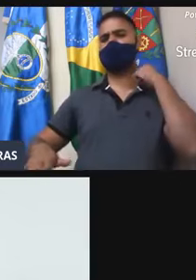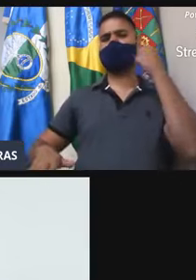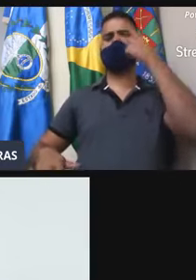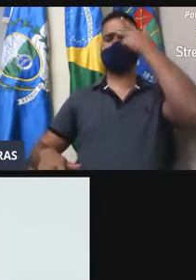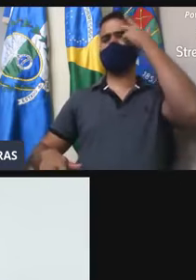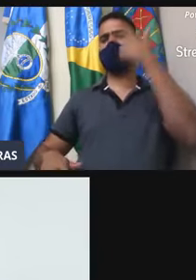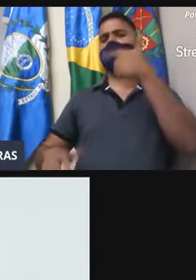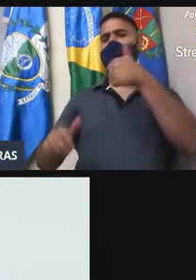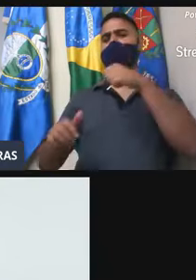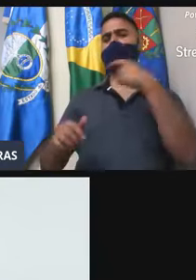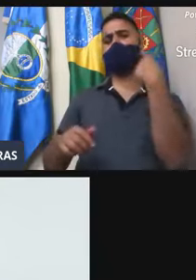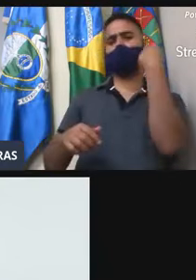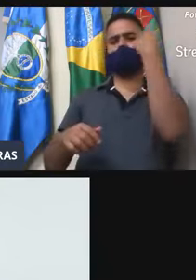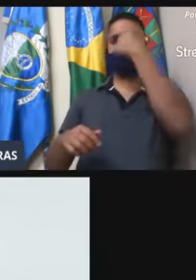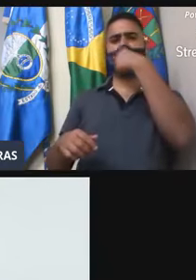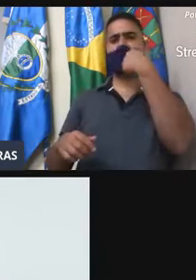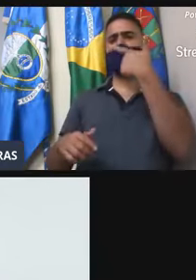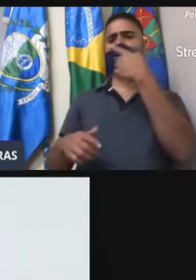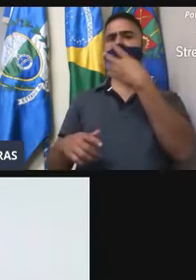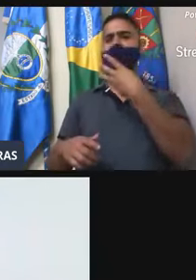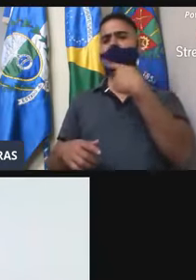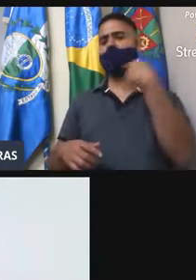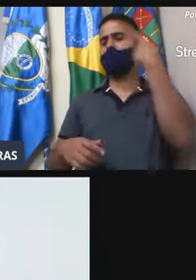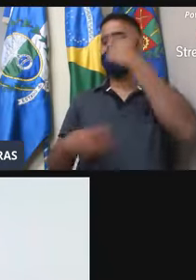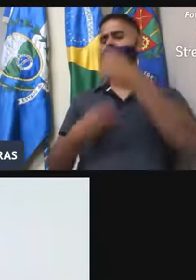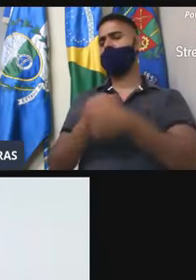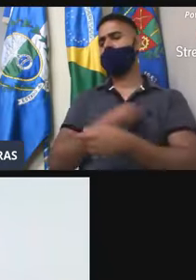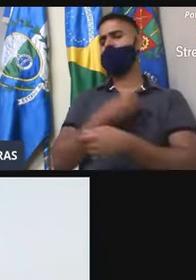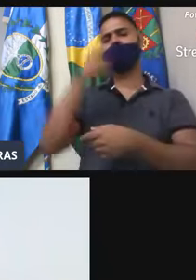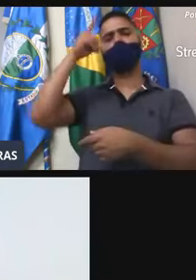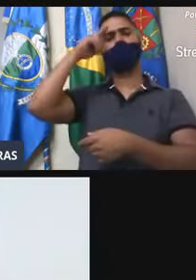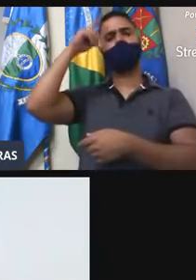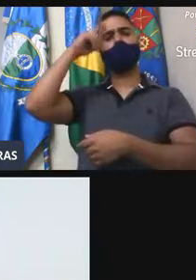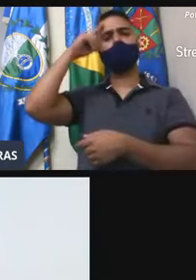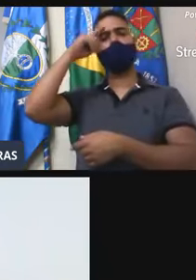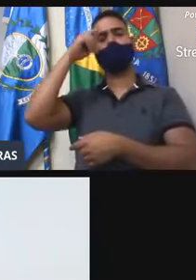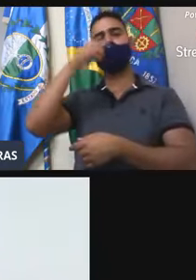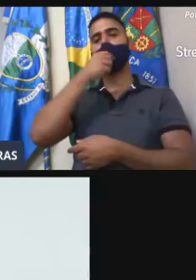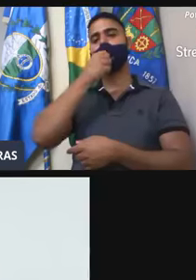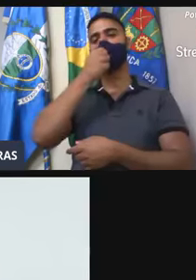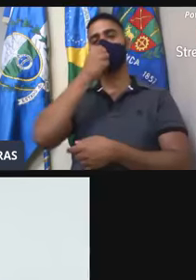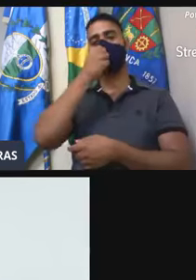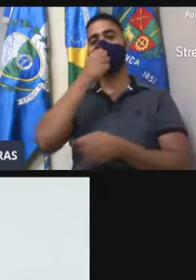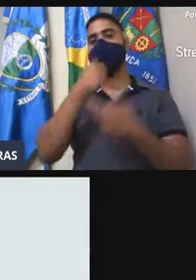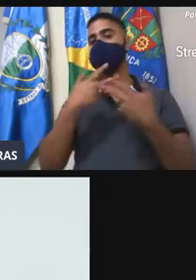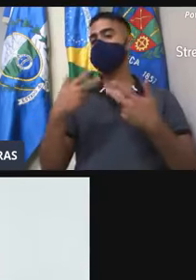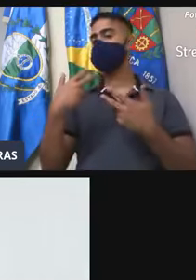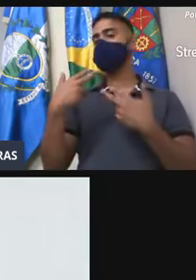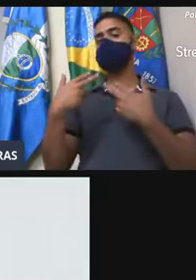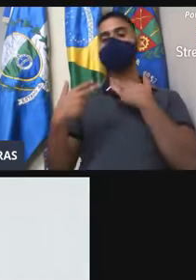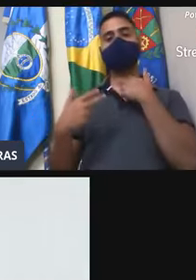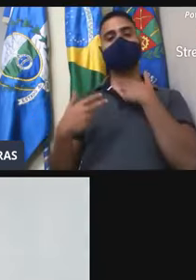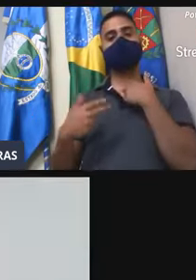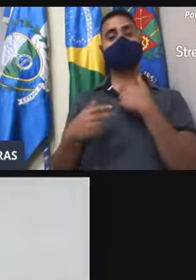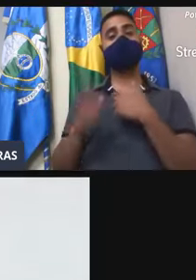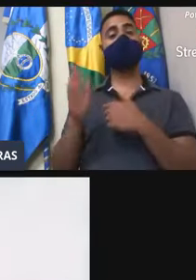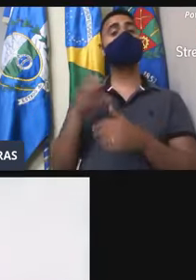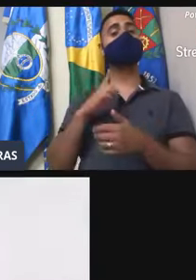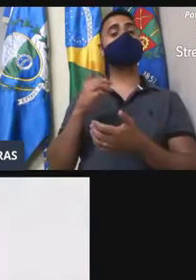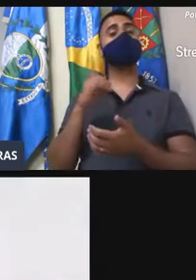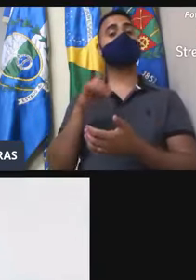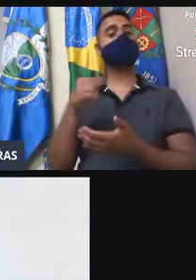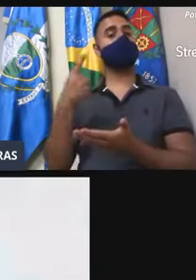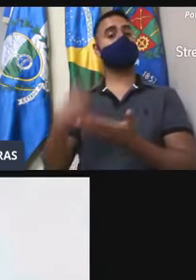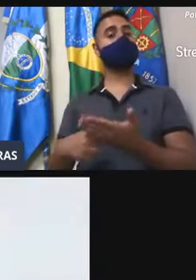ali 24 horas vivendo aquela situação por anos e anos. Então, isso está com data marcada